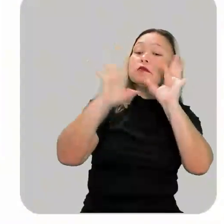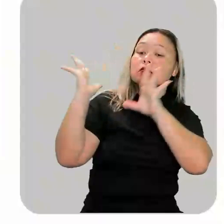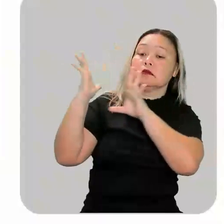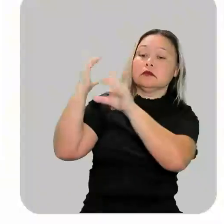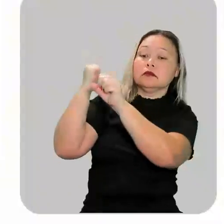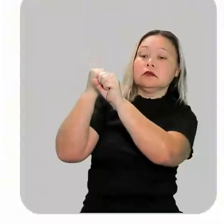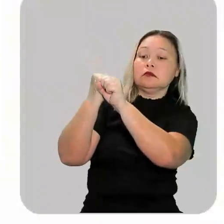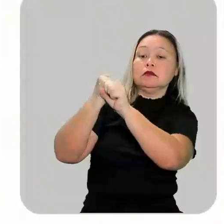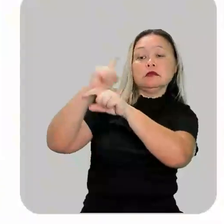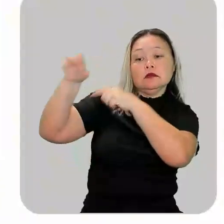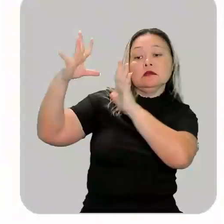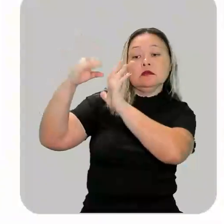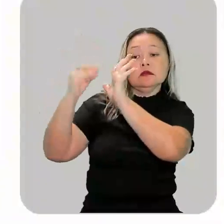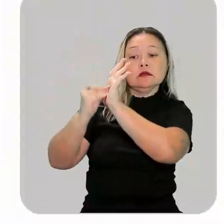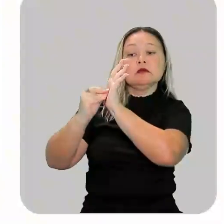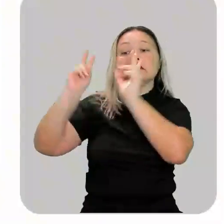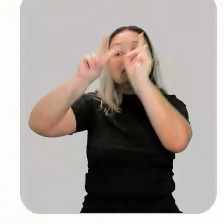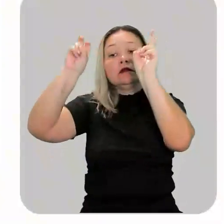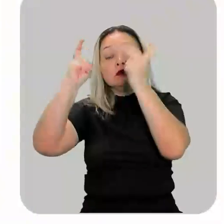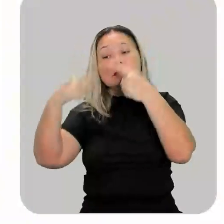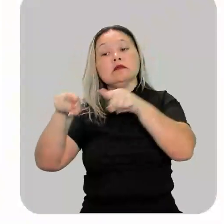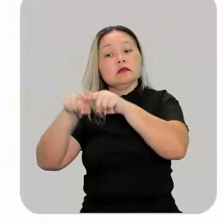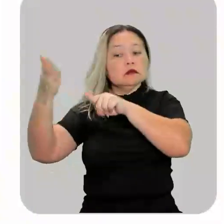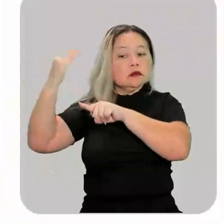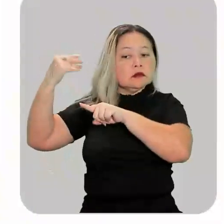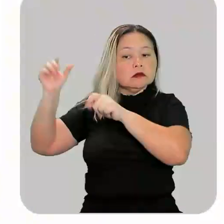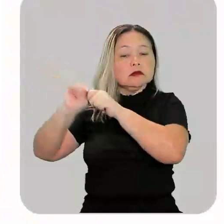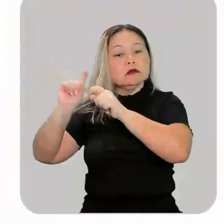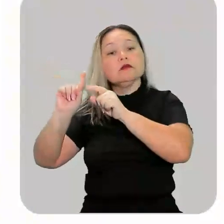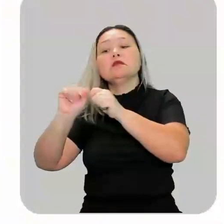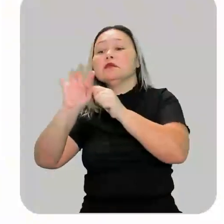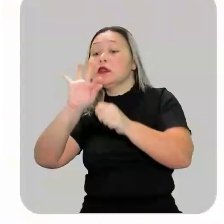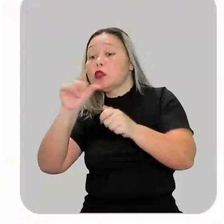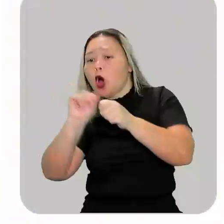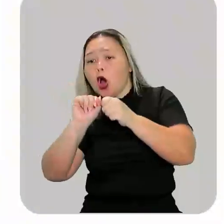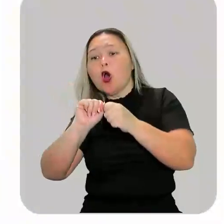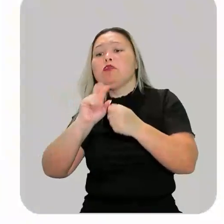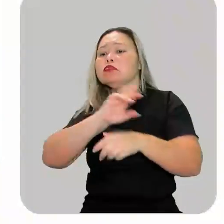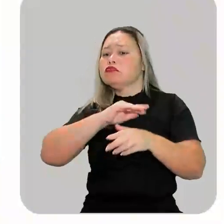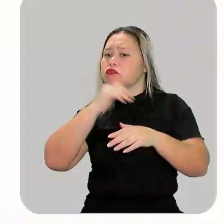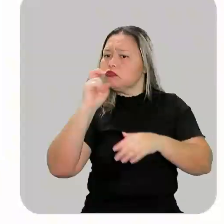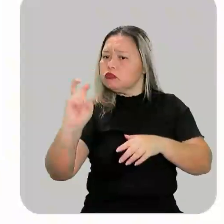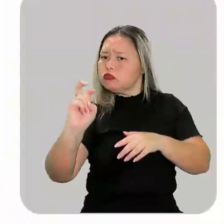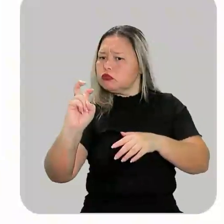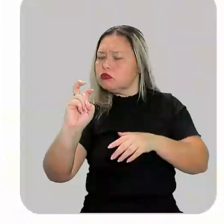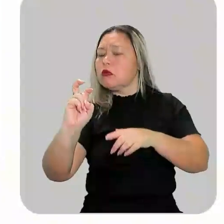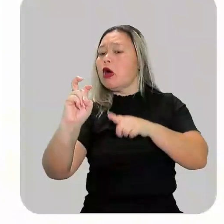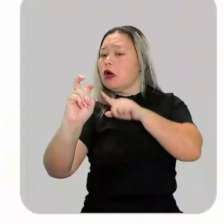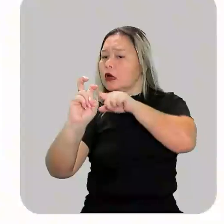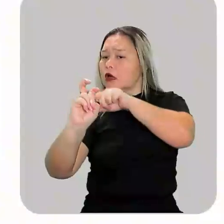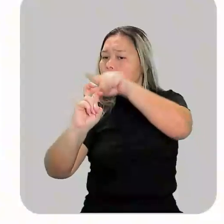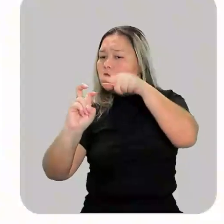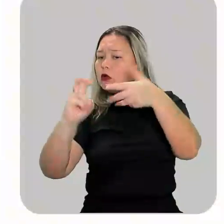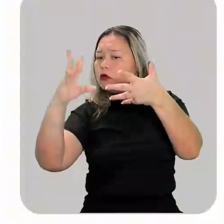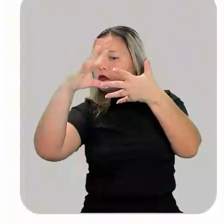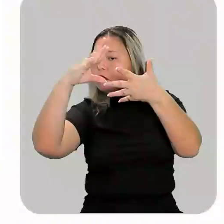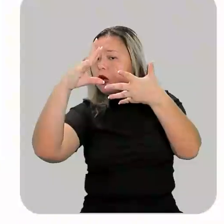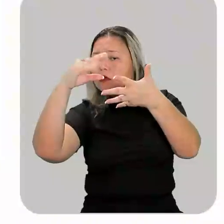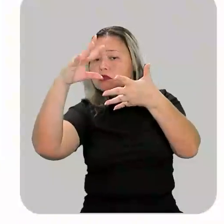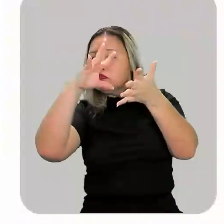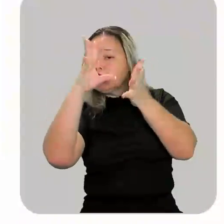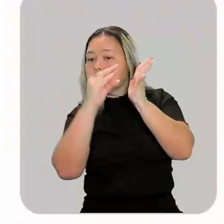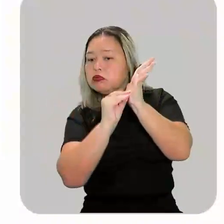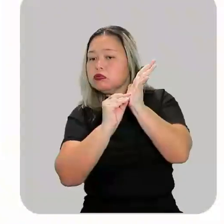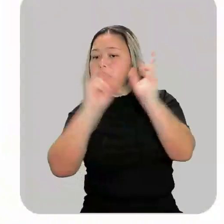revisando os assuntos e os conteúdos. É claro que daquele top 5, né? Top 5. Chegando naqueles 5 assuntos que mais